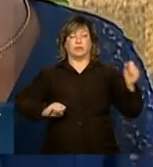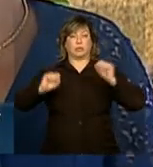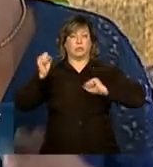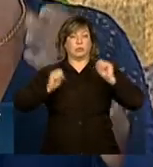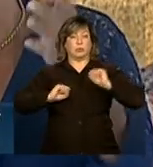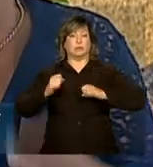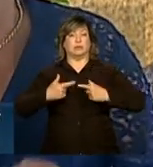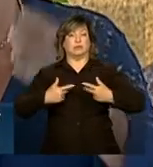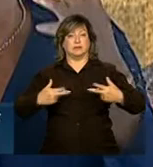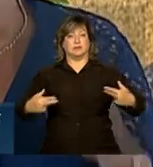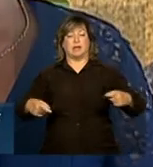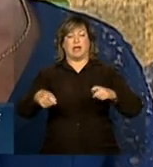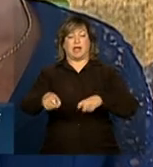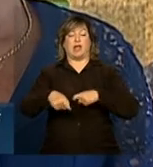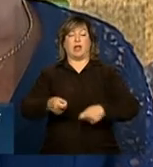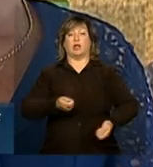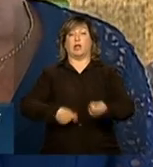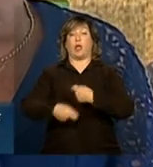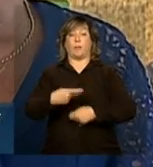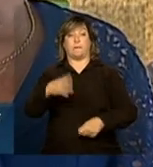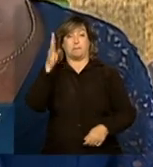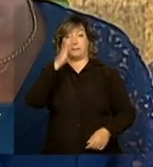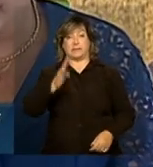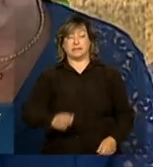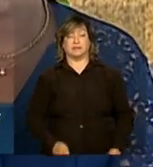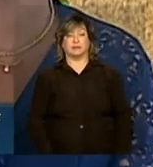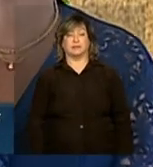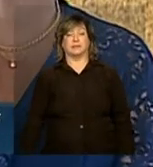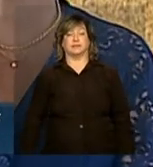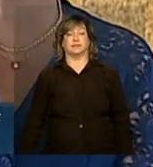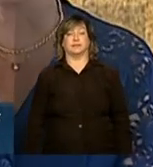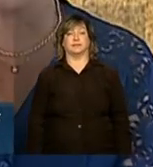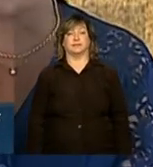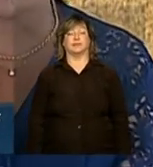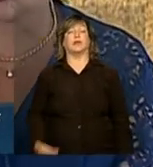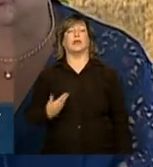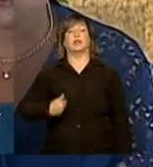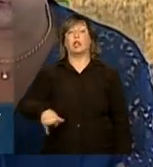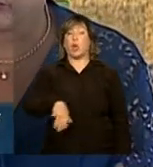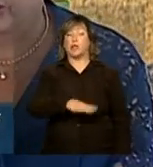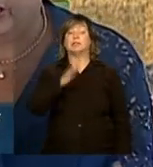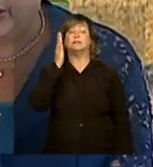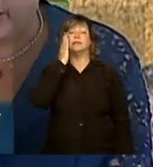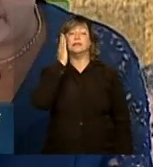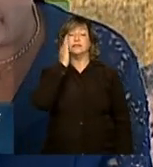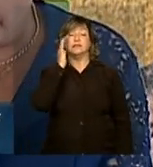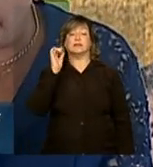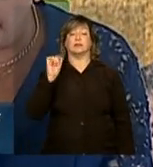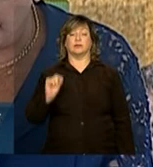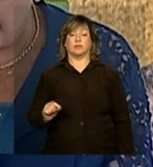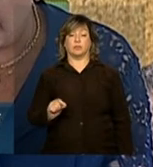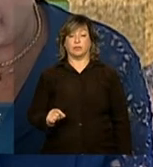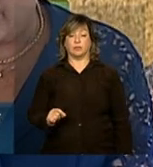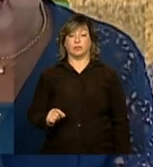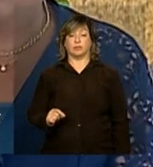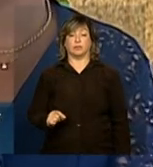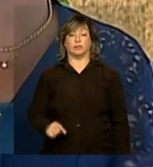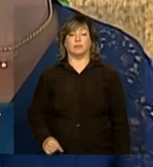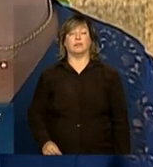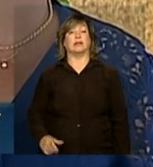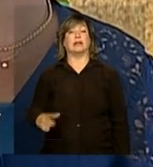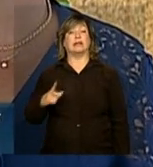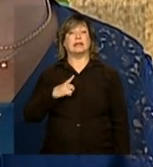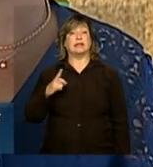de agroindustrial para o agronegócio do nosso país. Nós sabemos que há